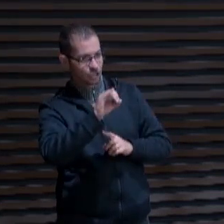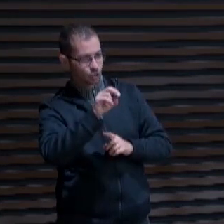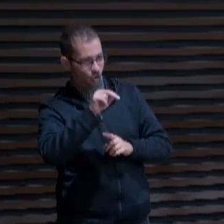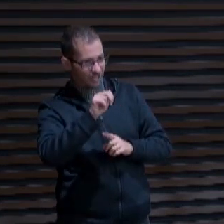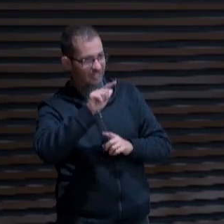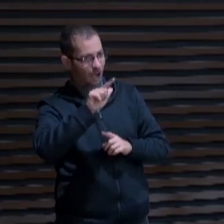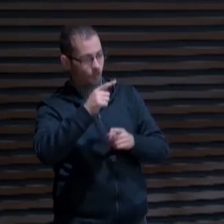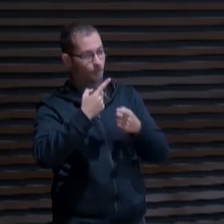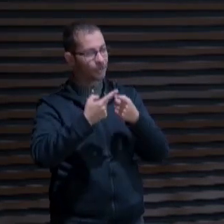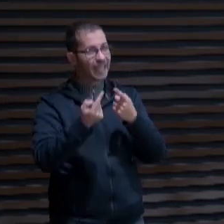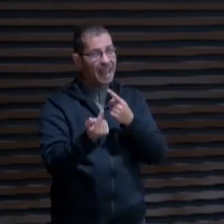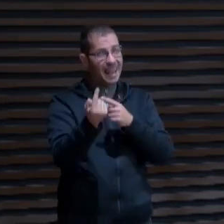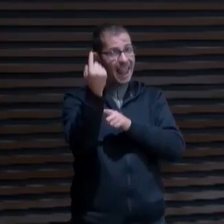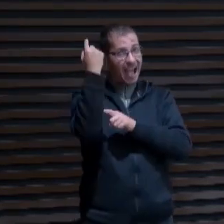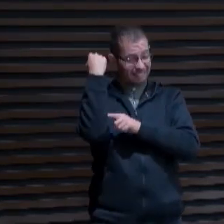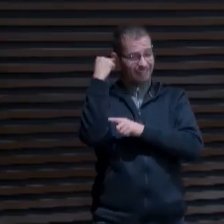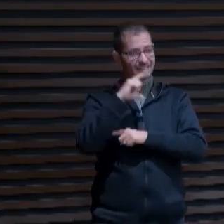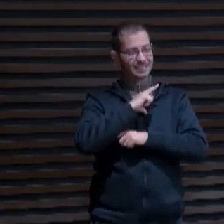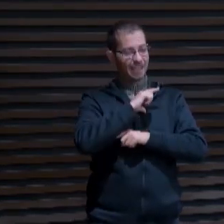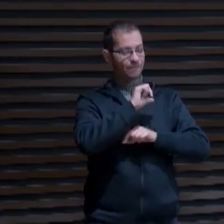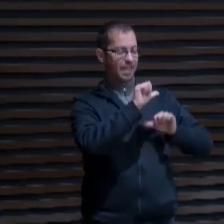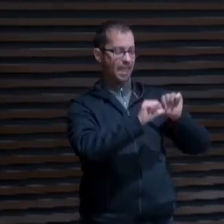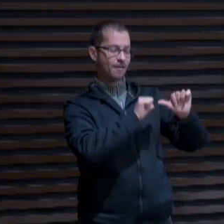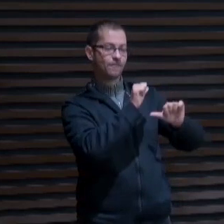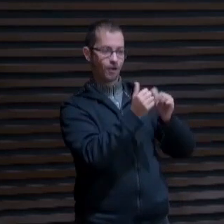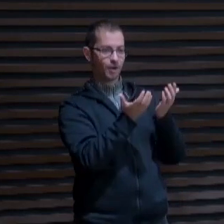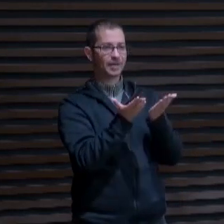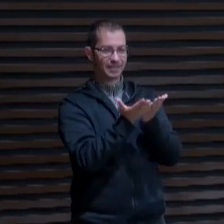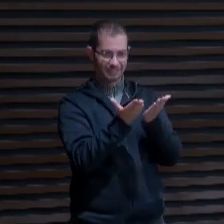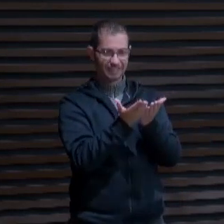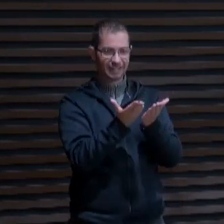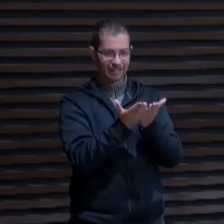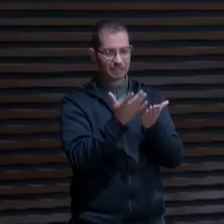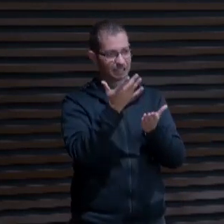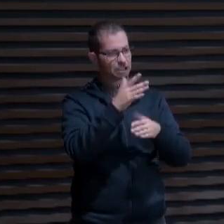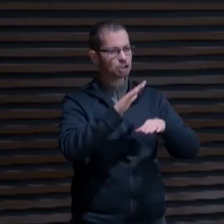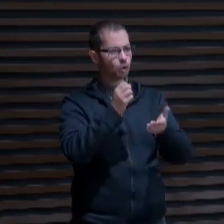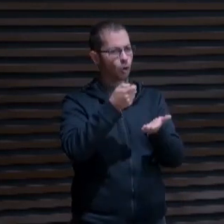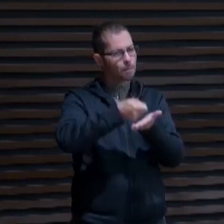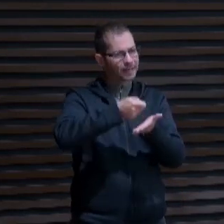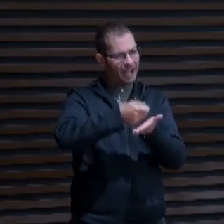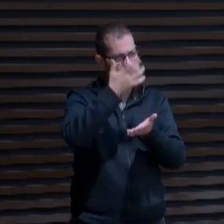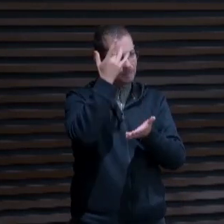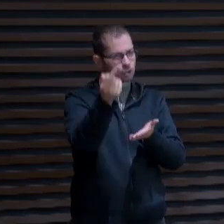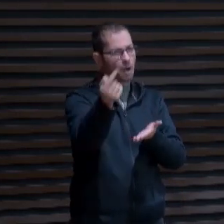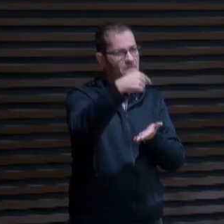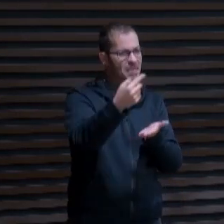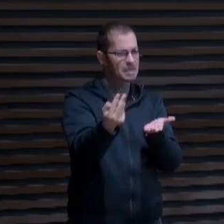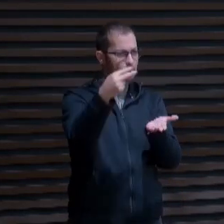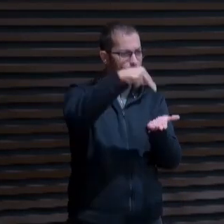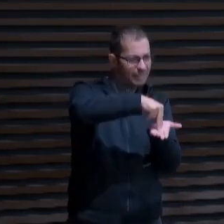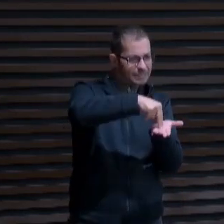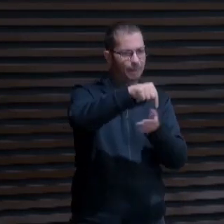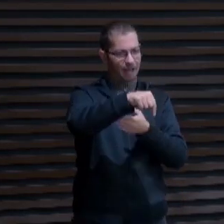protestante, a partir da necessidade da participação das pessoas, da participação dos cristãos nessas